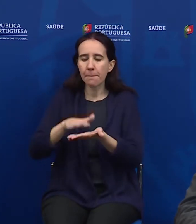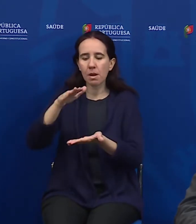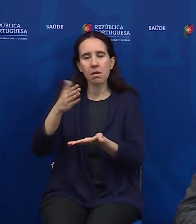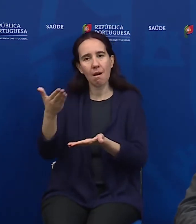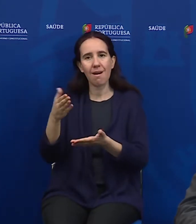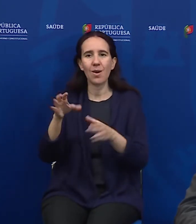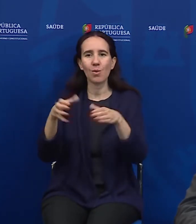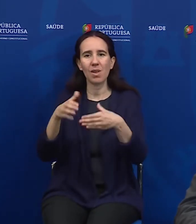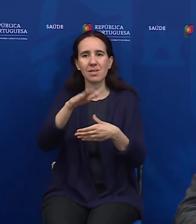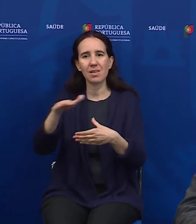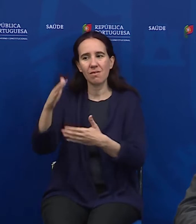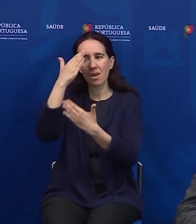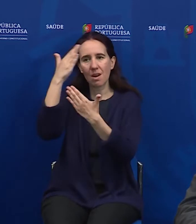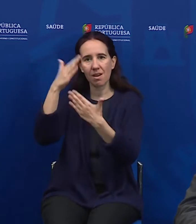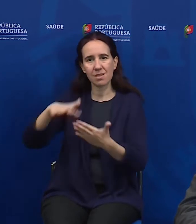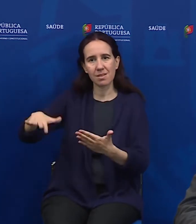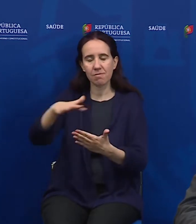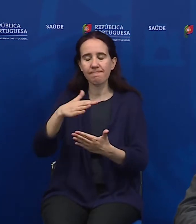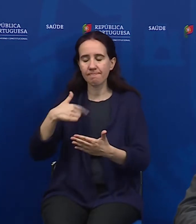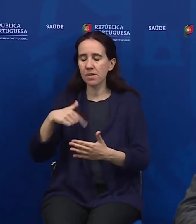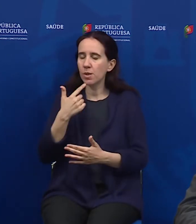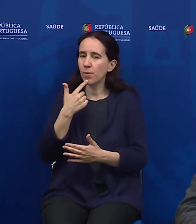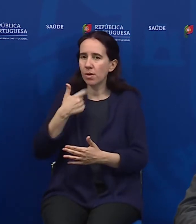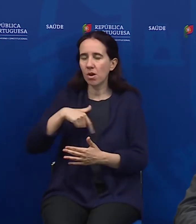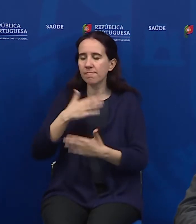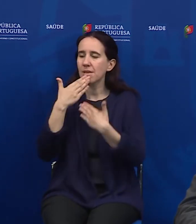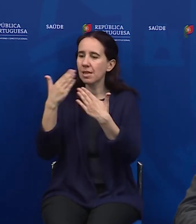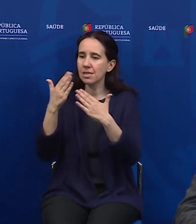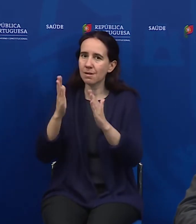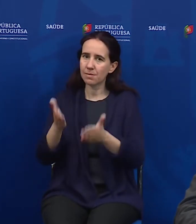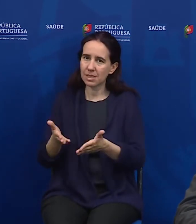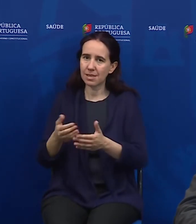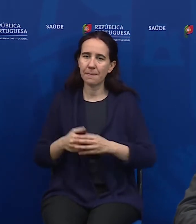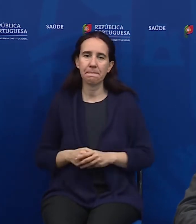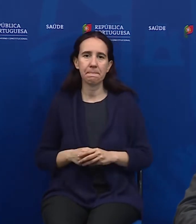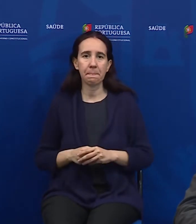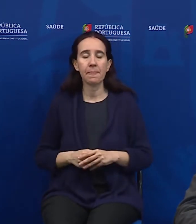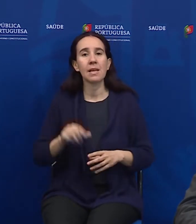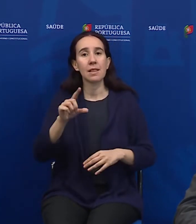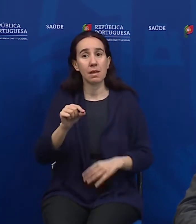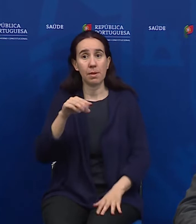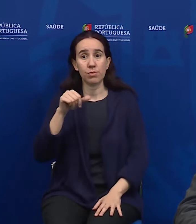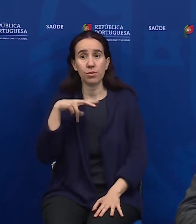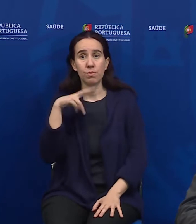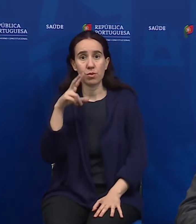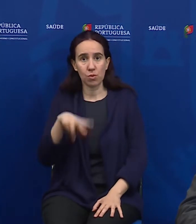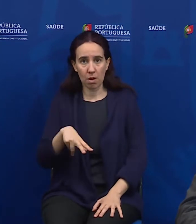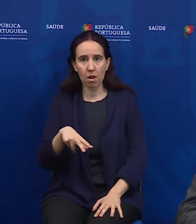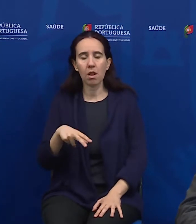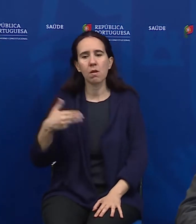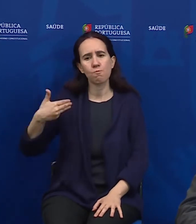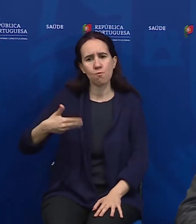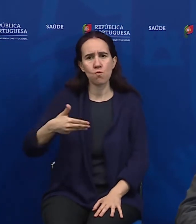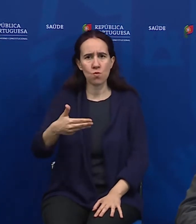à comunidade científica, a quem muito temos que agradecer. Também em Portugal tem havido